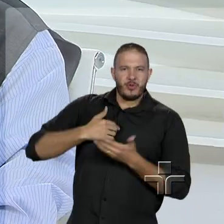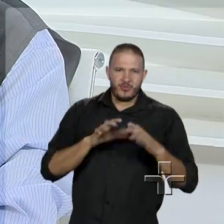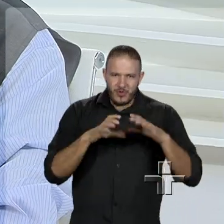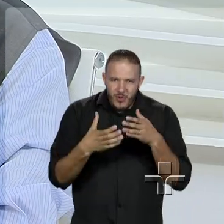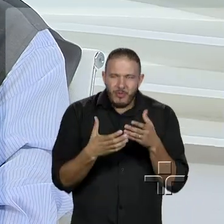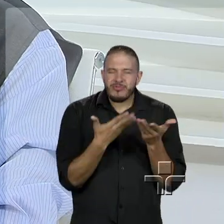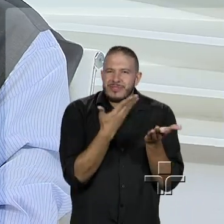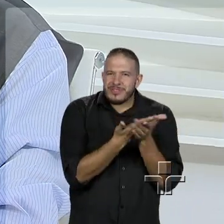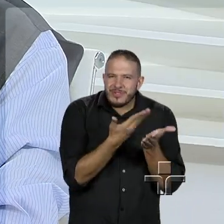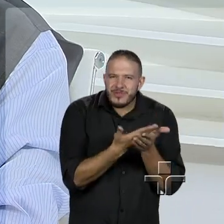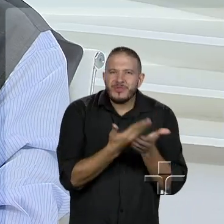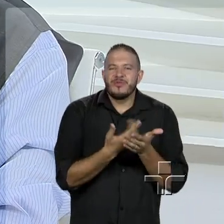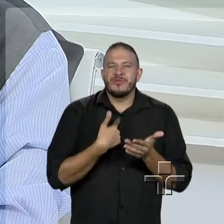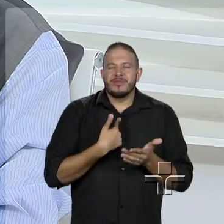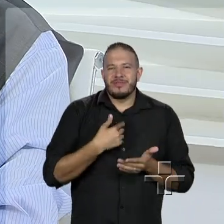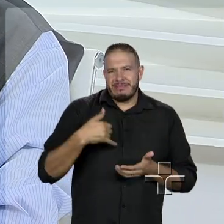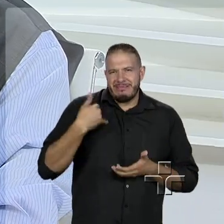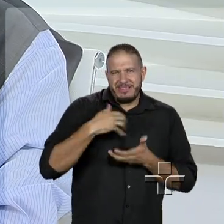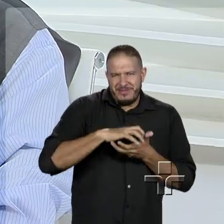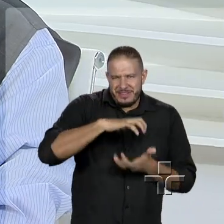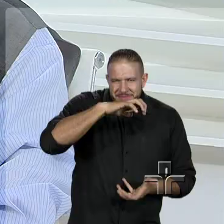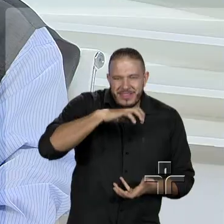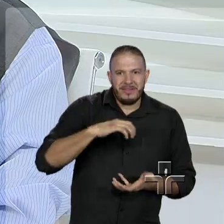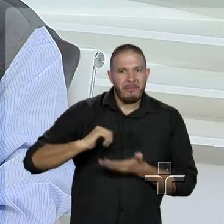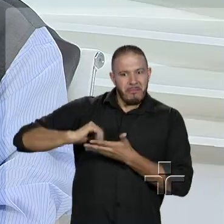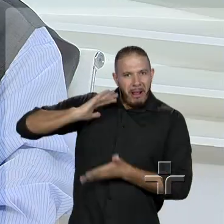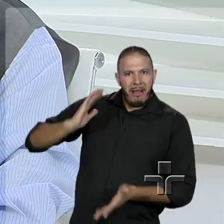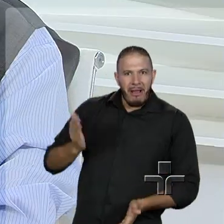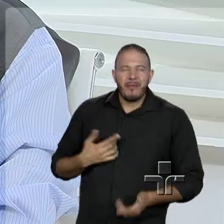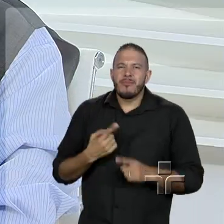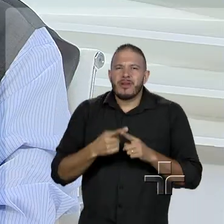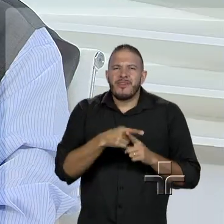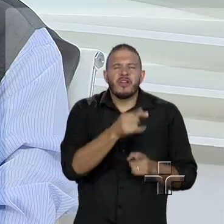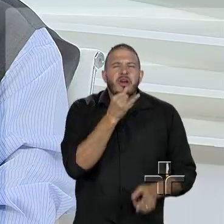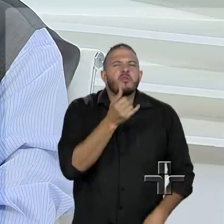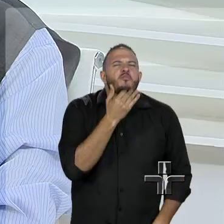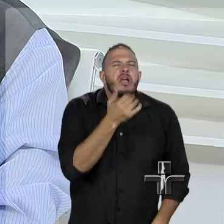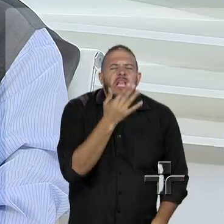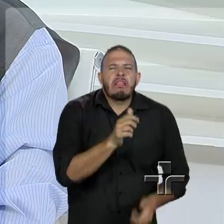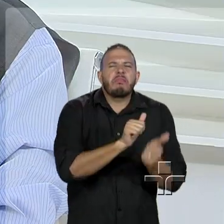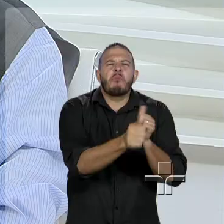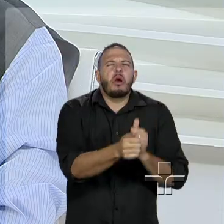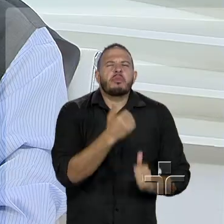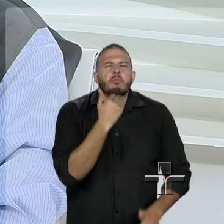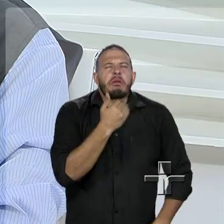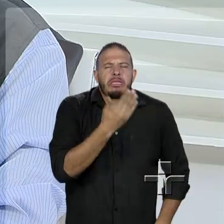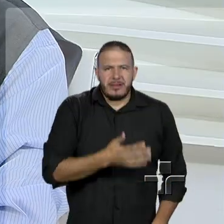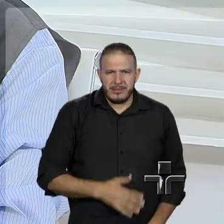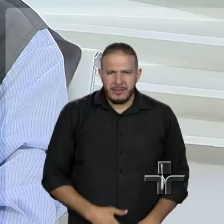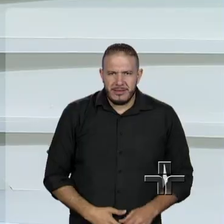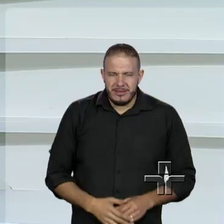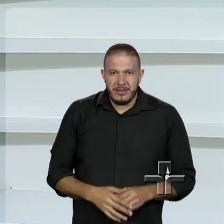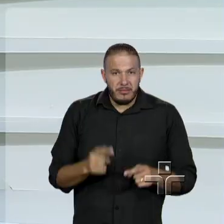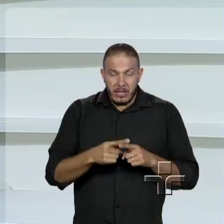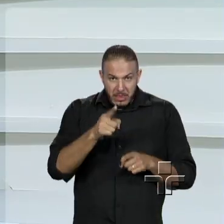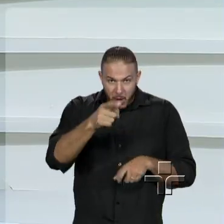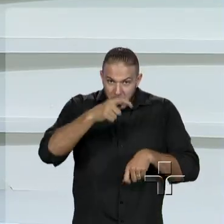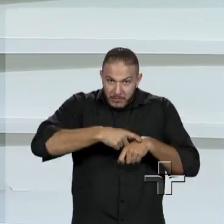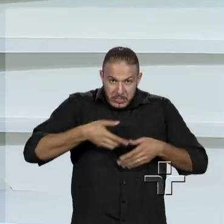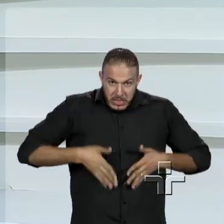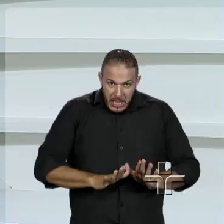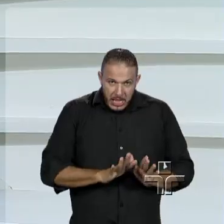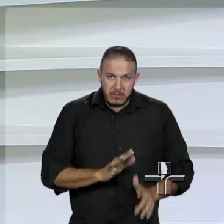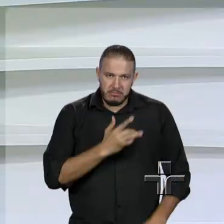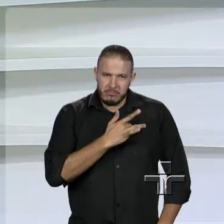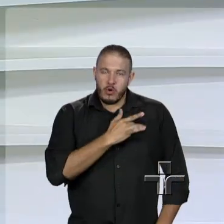de envelhecimento porque disse que não adianta fazer esporte. Quando você nasce, teu coração